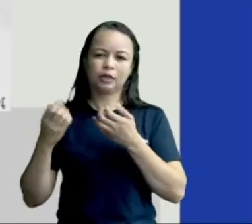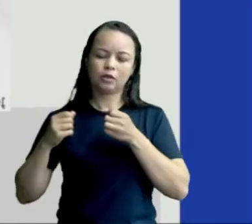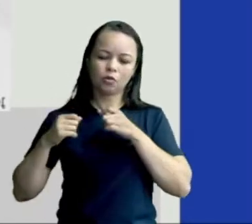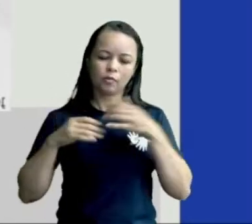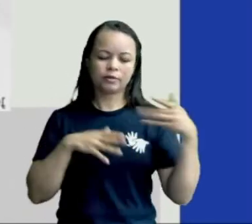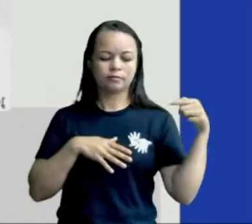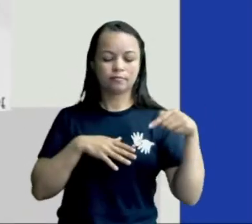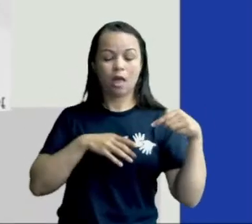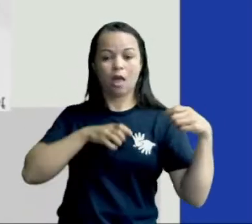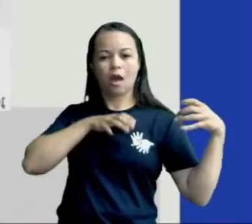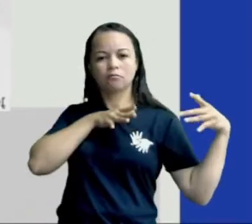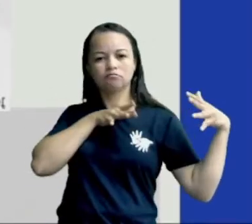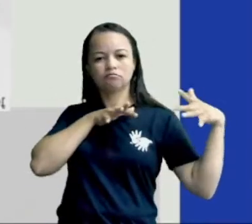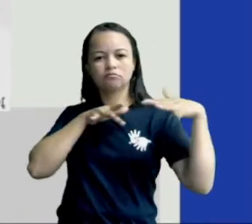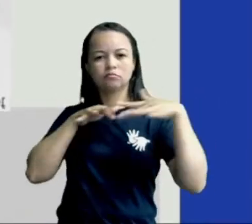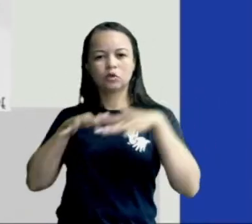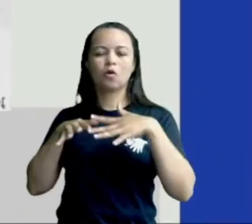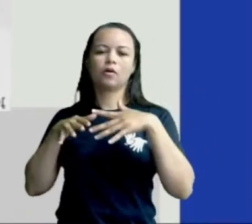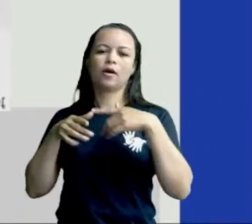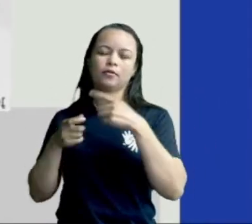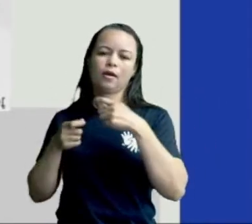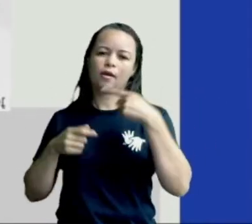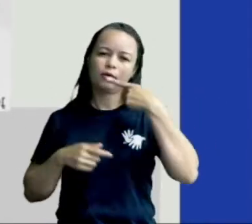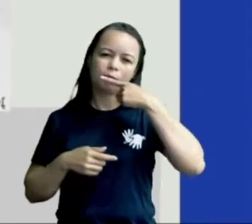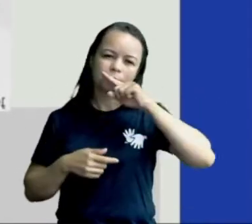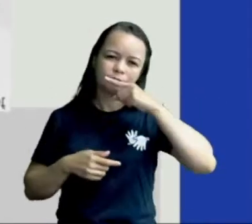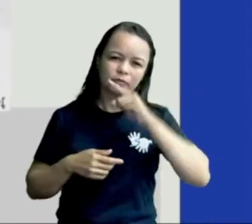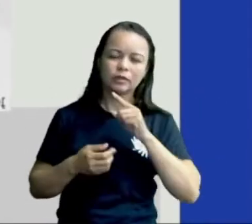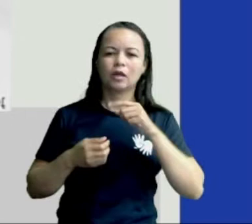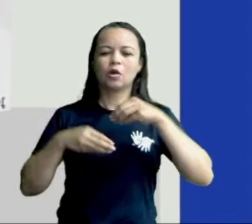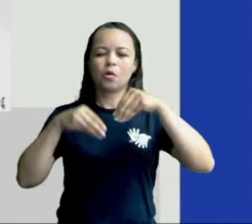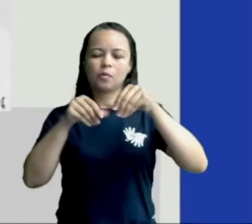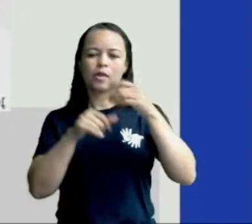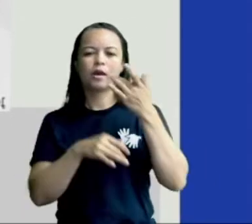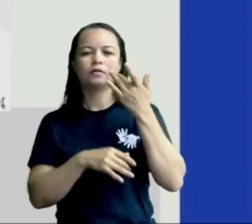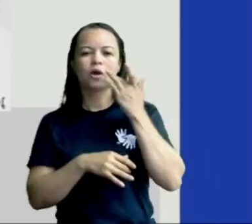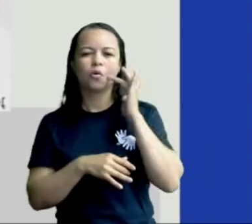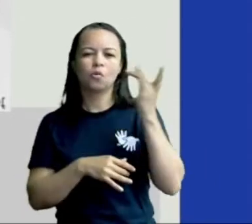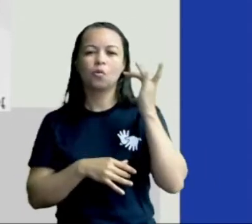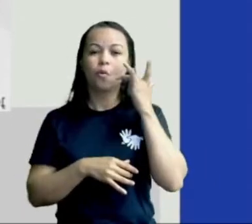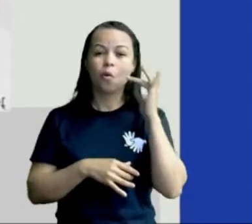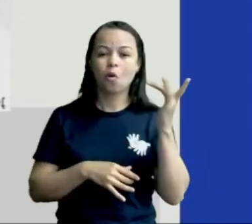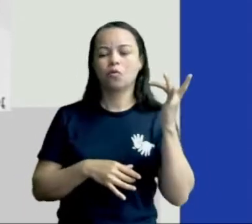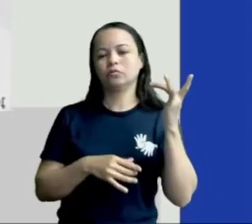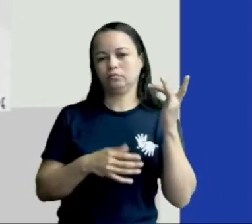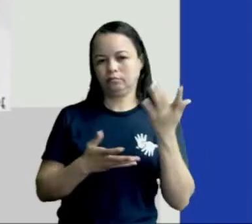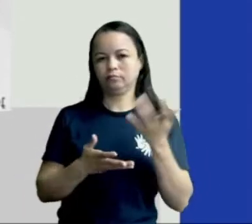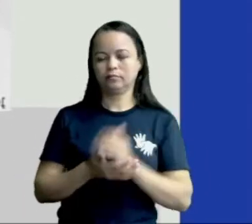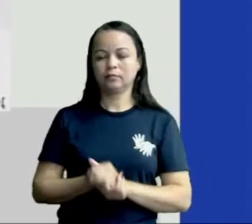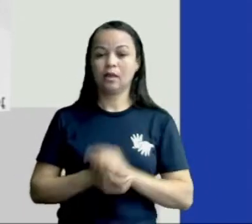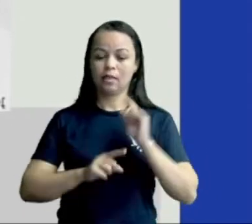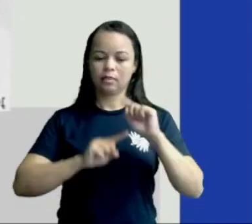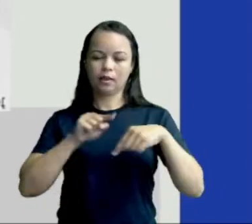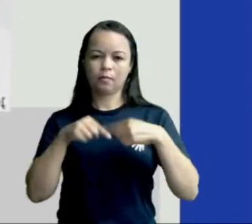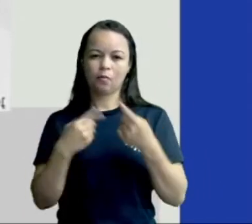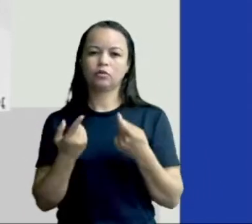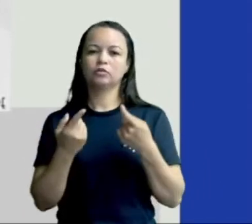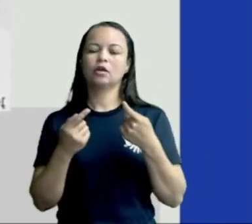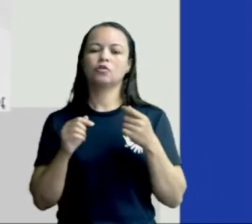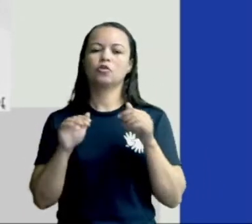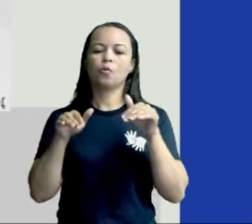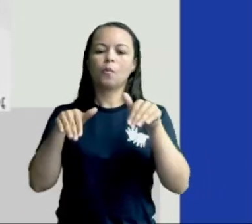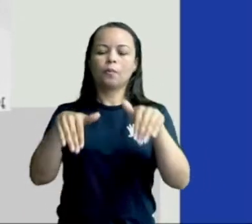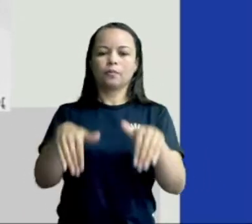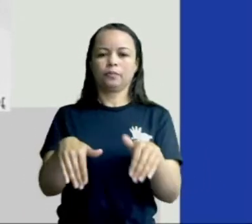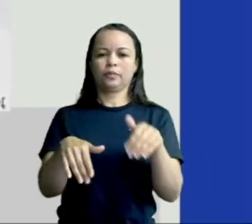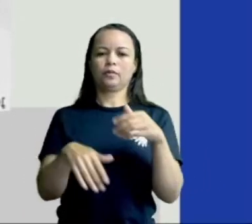explorar a terra com cana-de-açúcar, com mineração, com ouro. Depois veio o período imperial, que